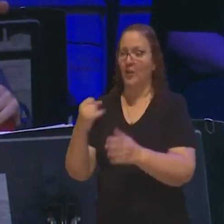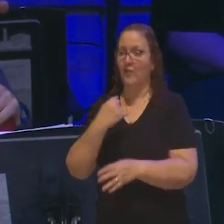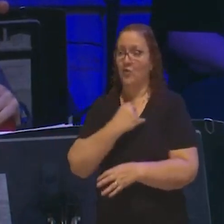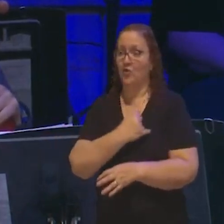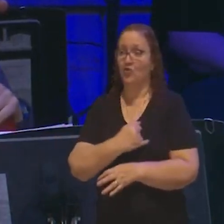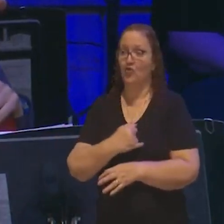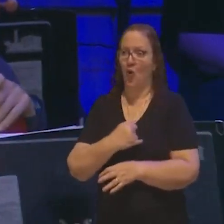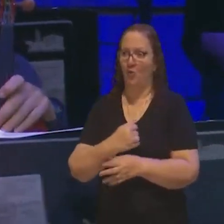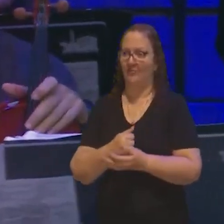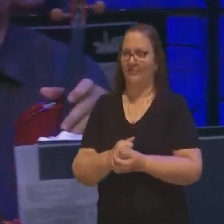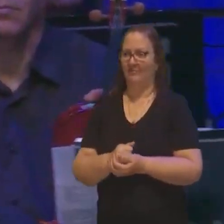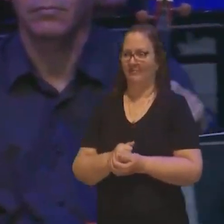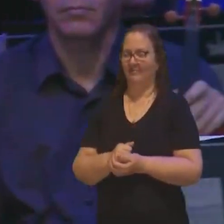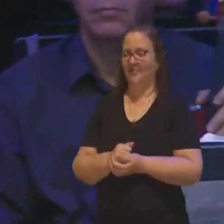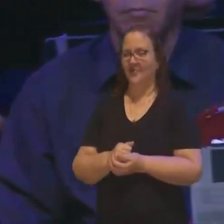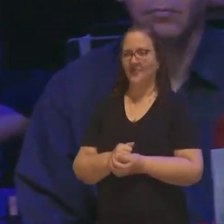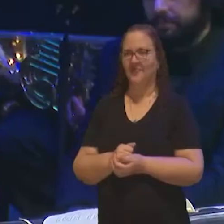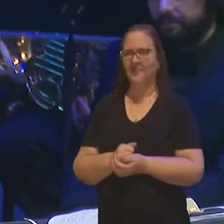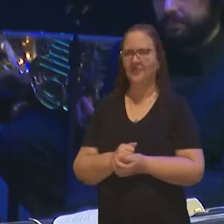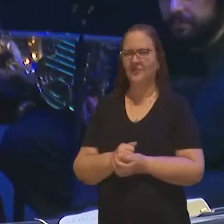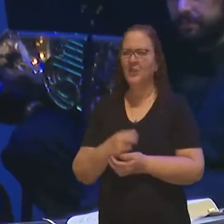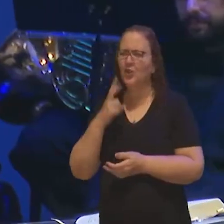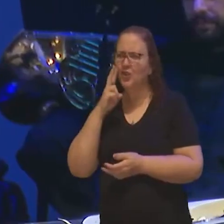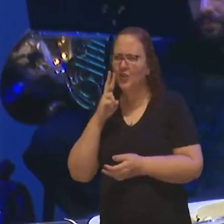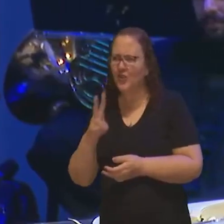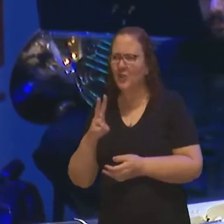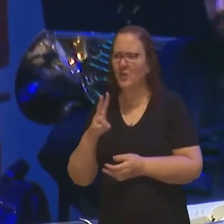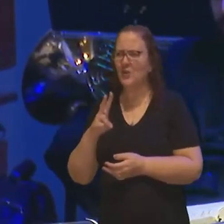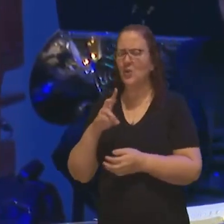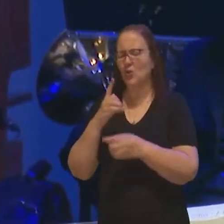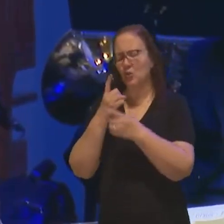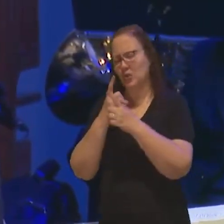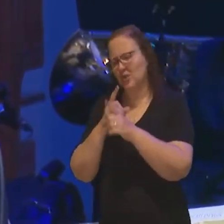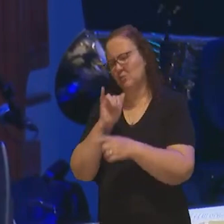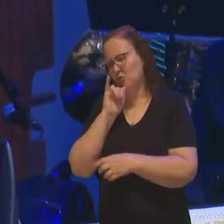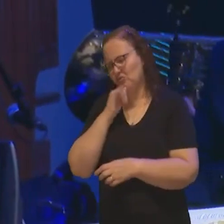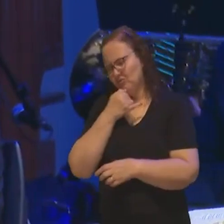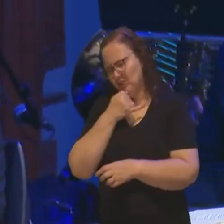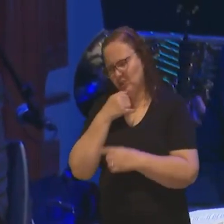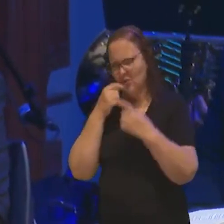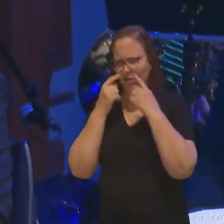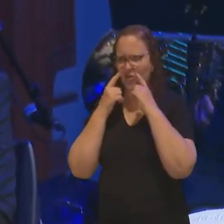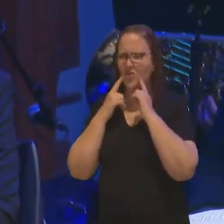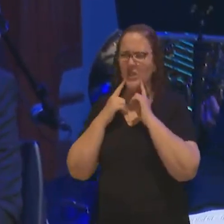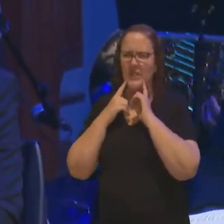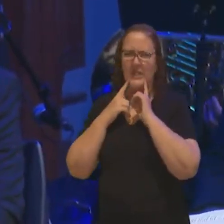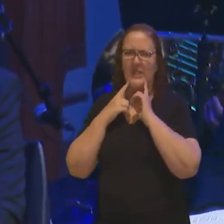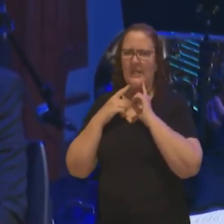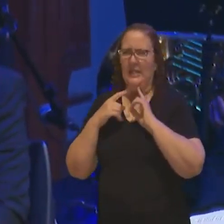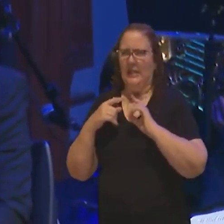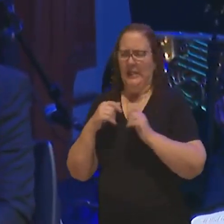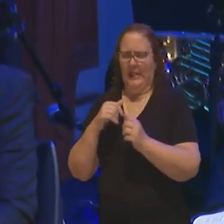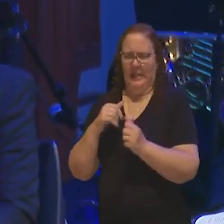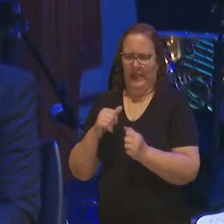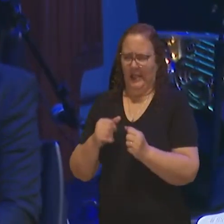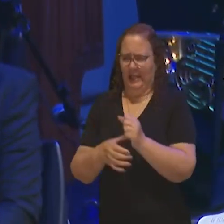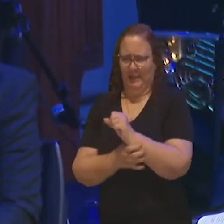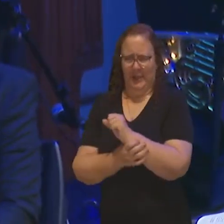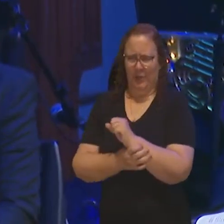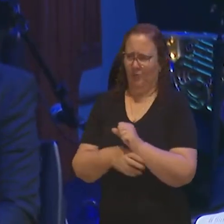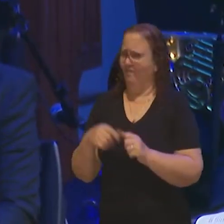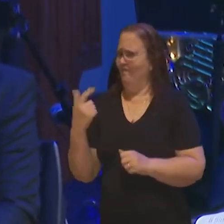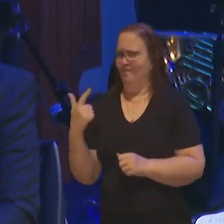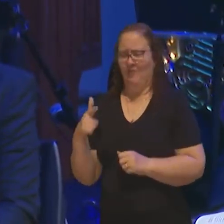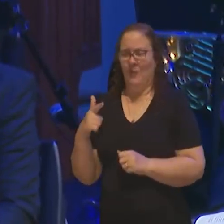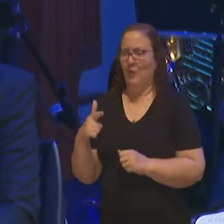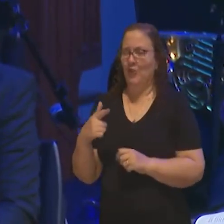nós encontramos os discípulos chorosos, inseguros, tristes, porque